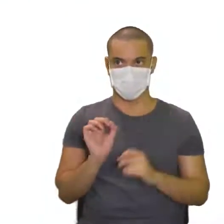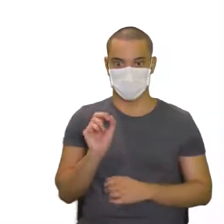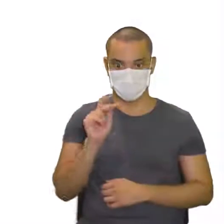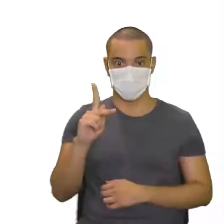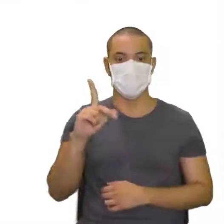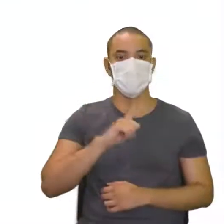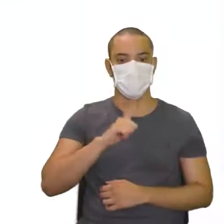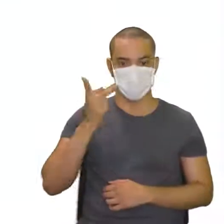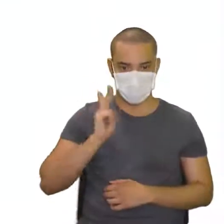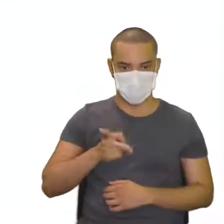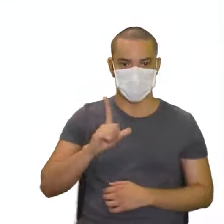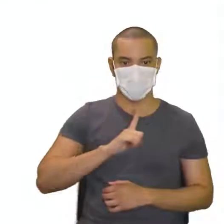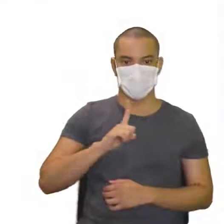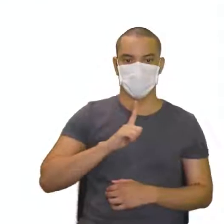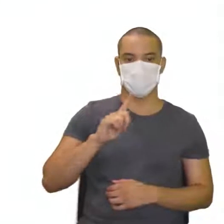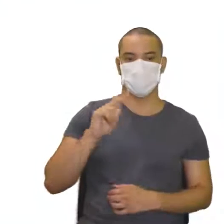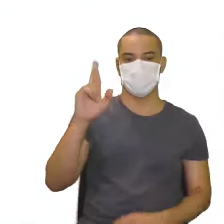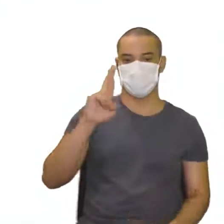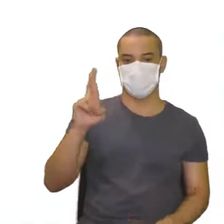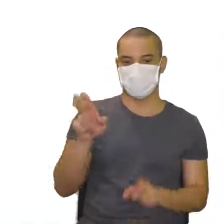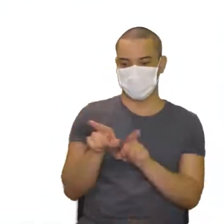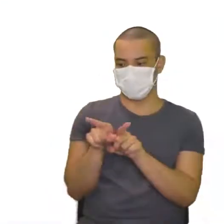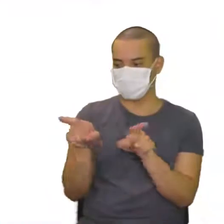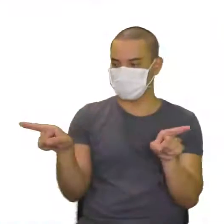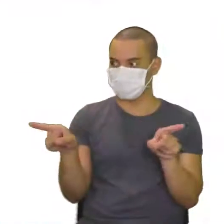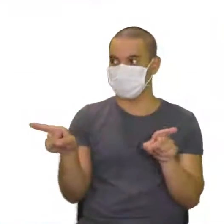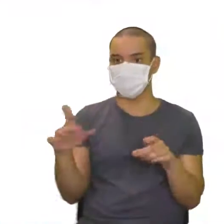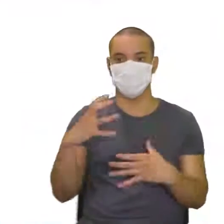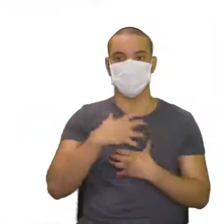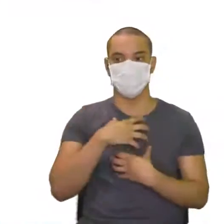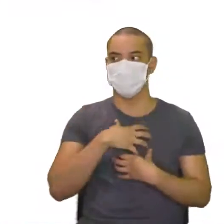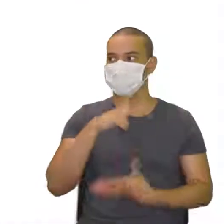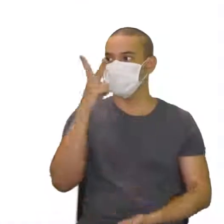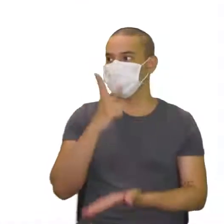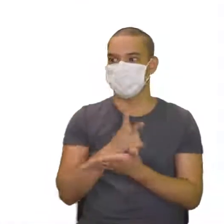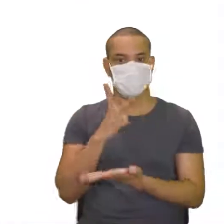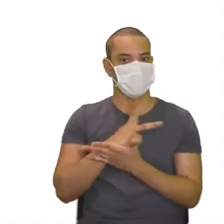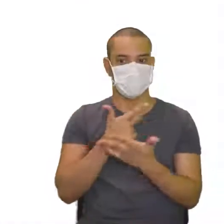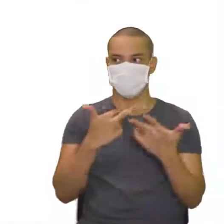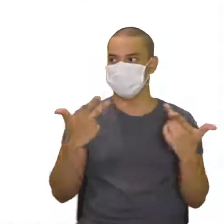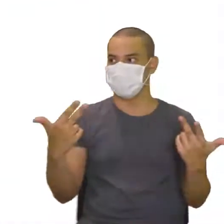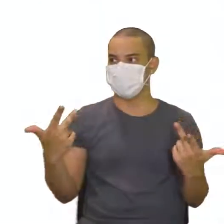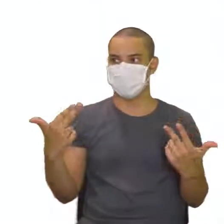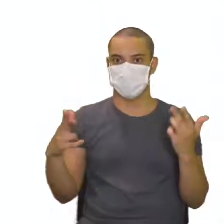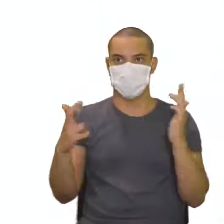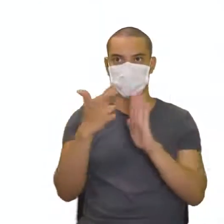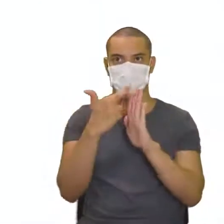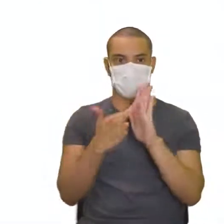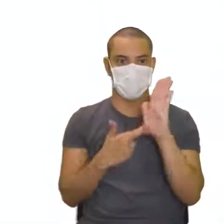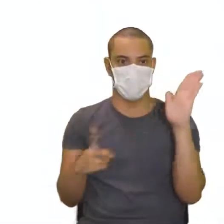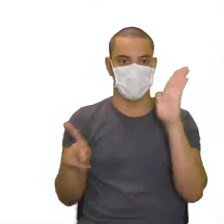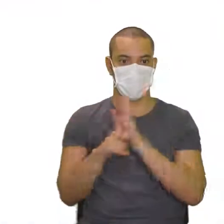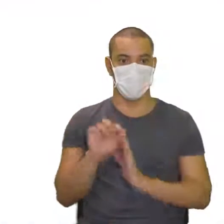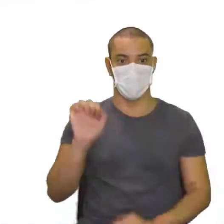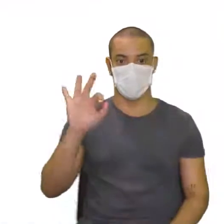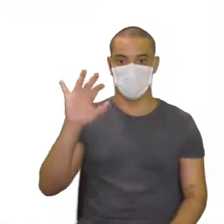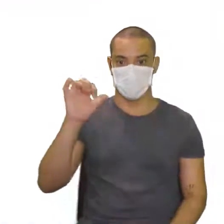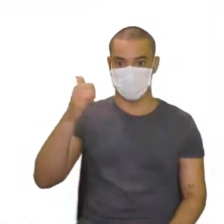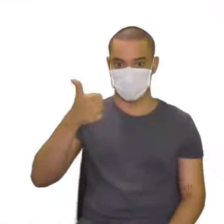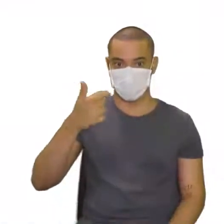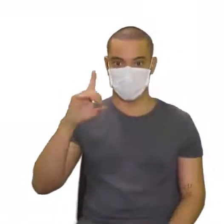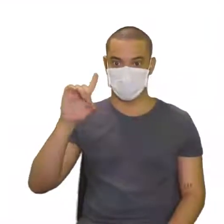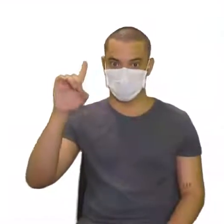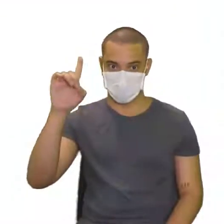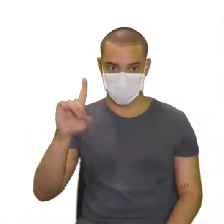tendo raio. O sentido do campo vai ser na mesma coisa, tá, pessoal, que a espira pela regra da mão direita. E vamos ver